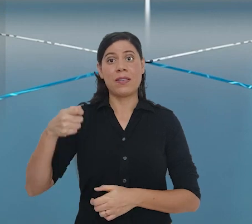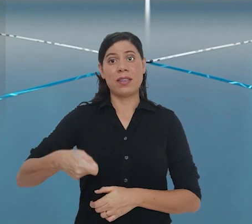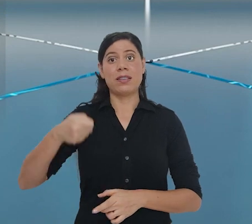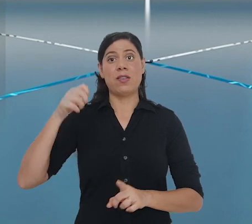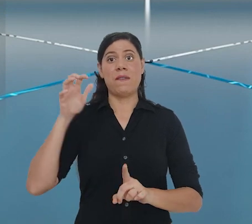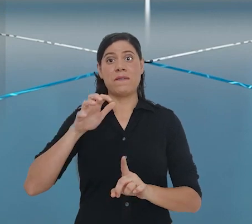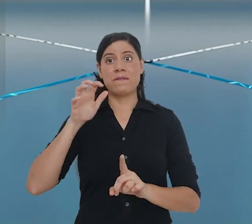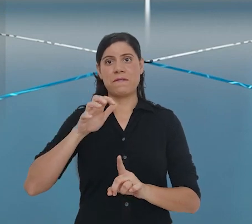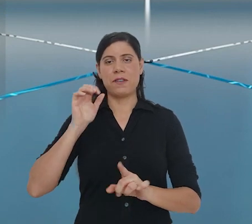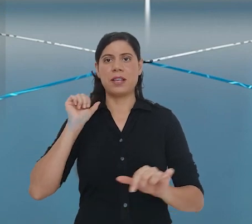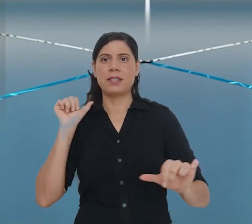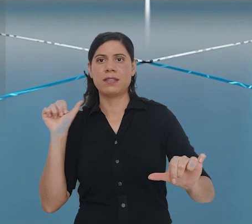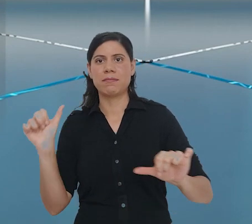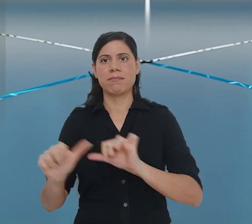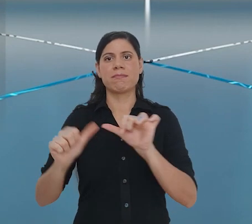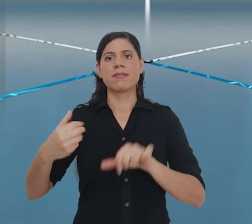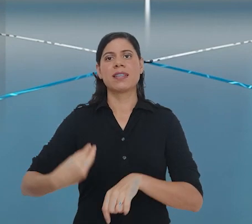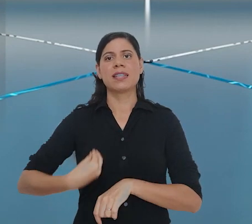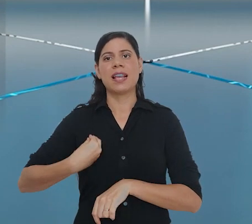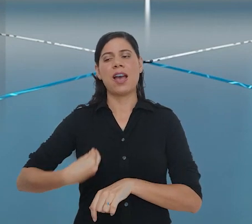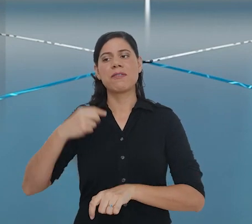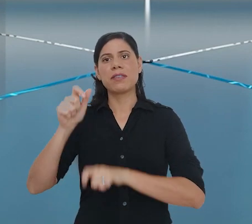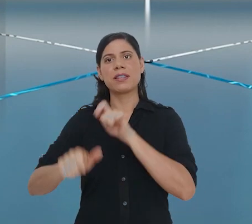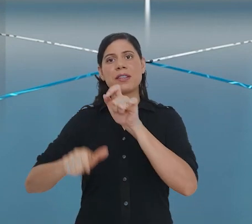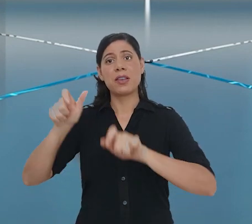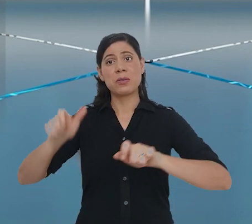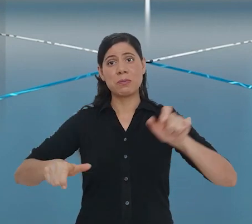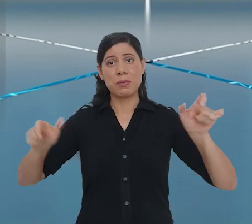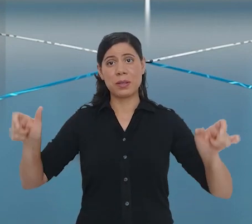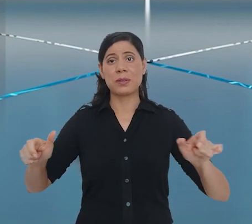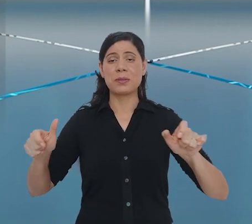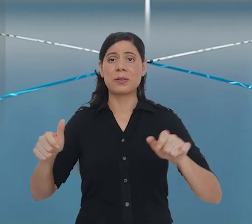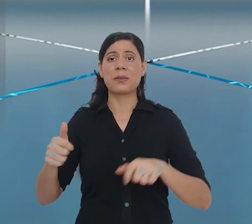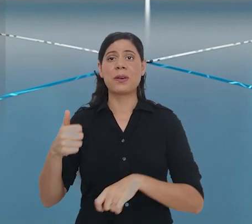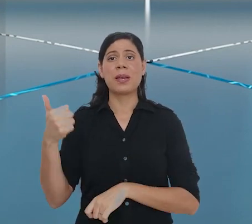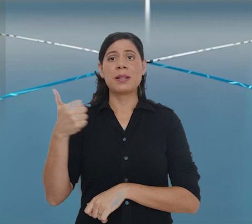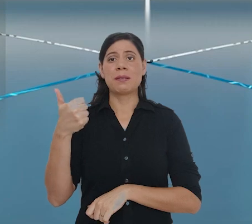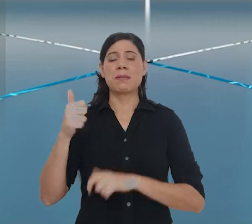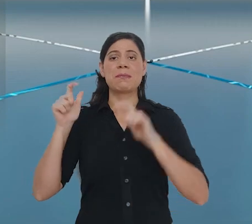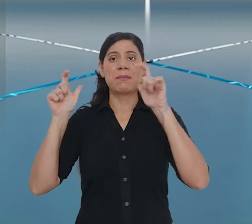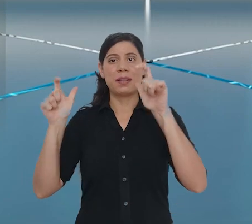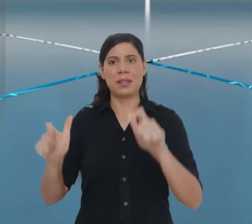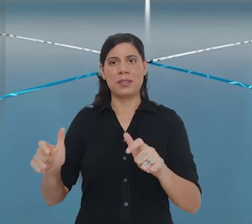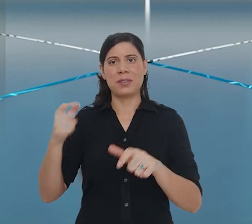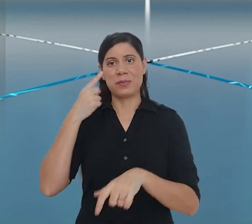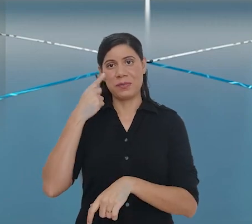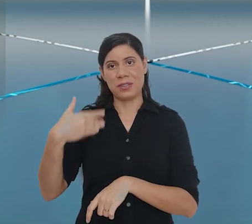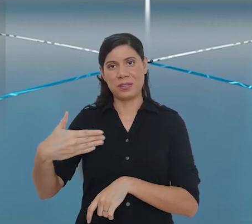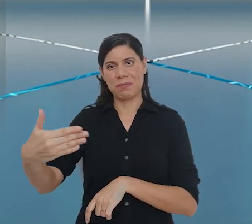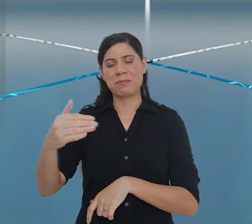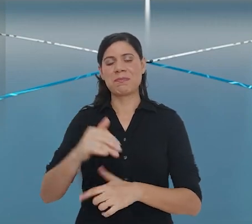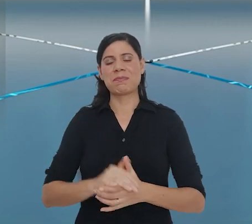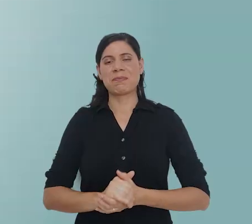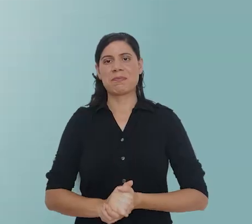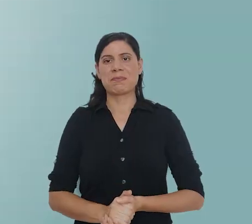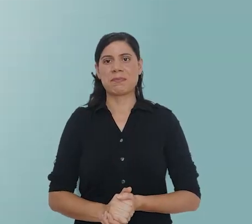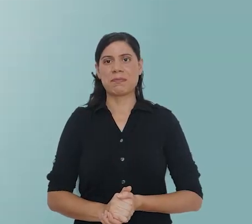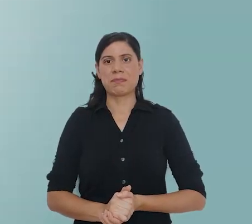Decisões que influenciam e fazem a diferença na vida de muita gente em toda a primeira região. É no IT Notícias.